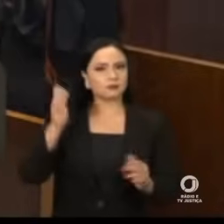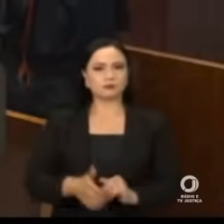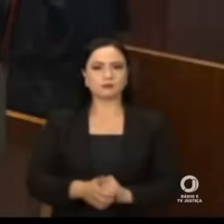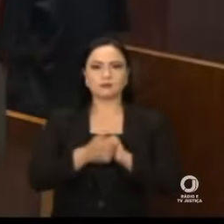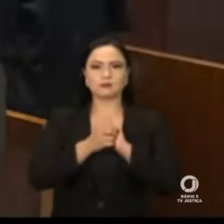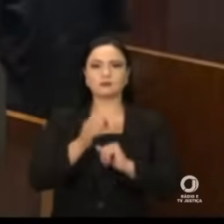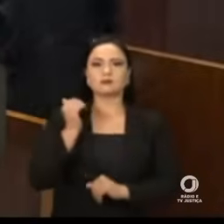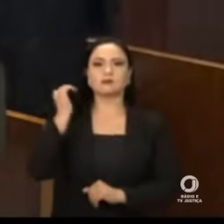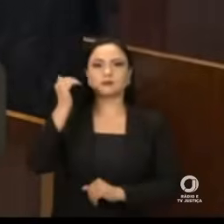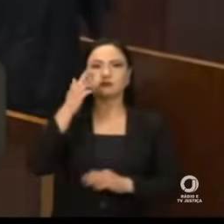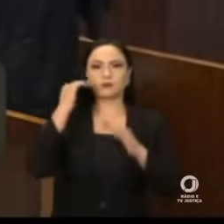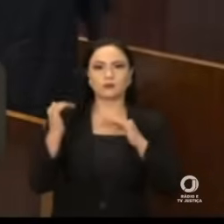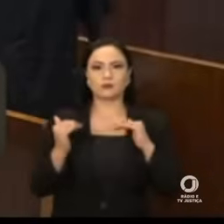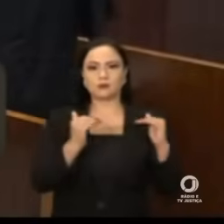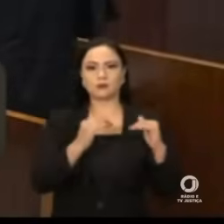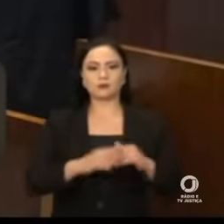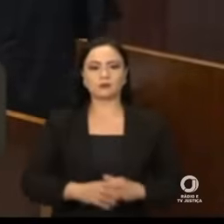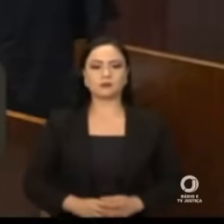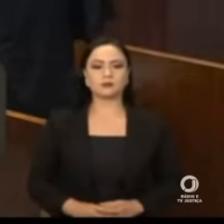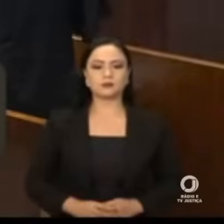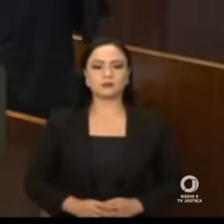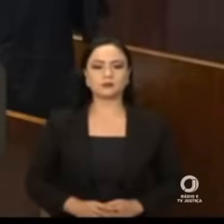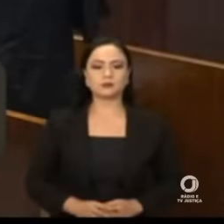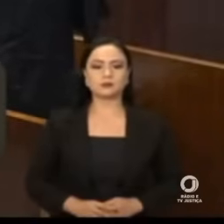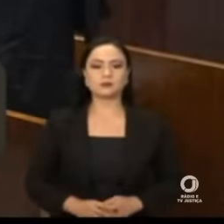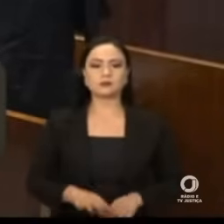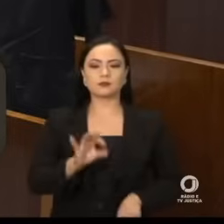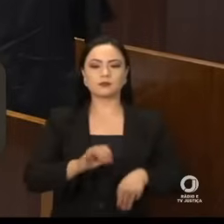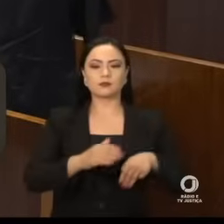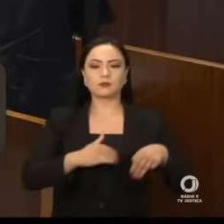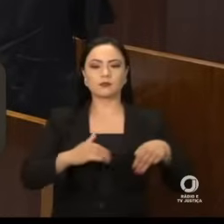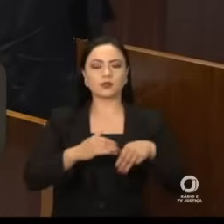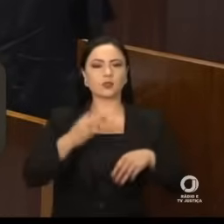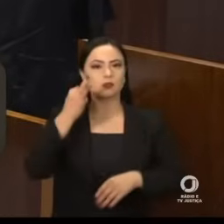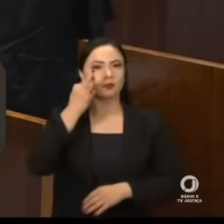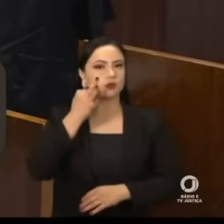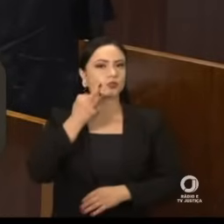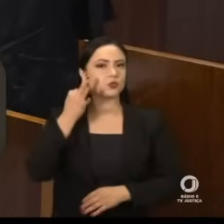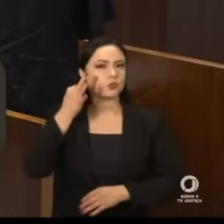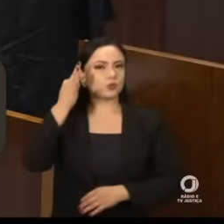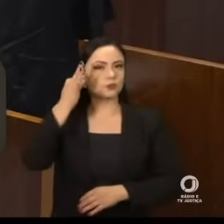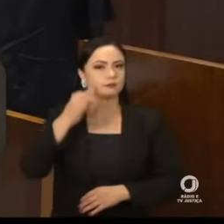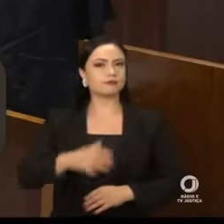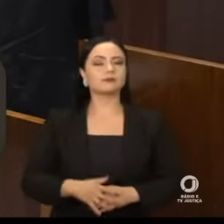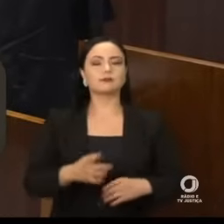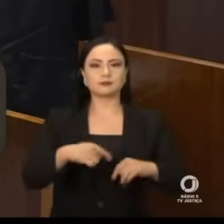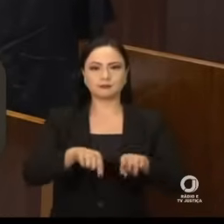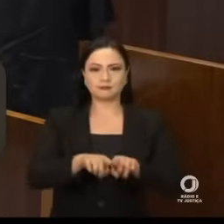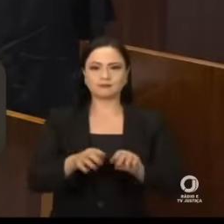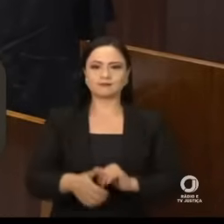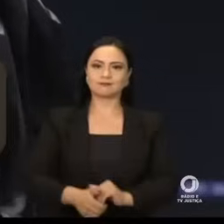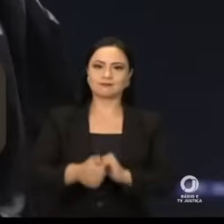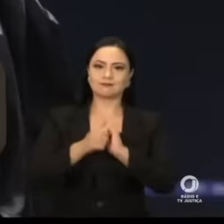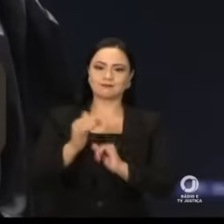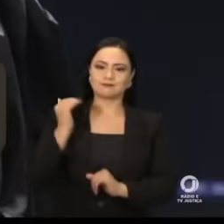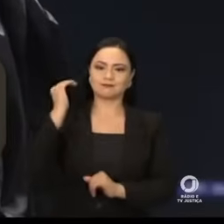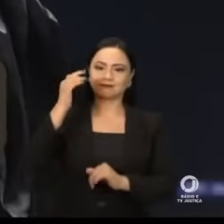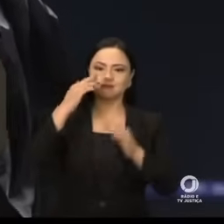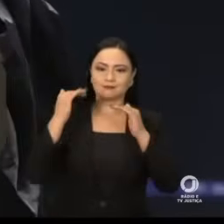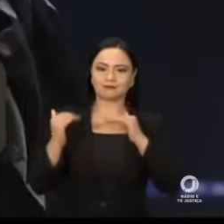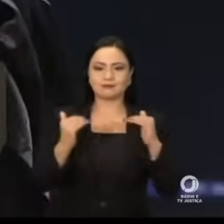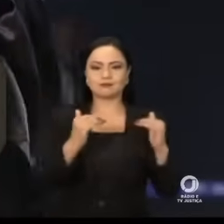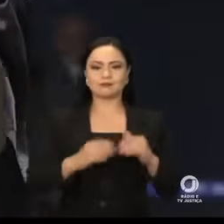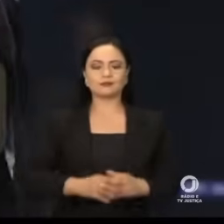Excelência com todo respeito, excelentíssimo senhor ministro Dino, também cumprimento Vossa Excelência